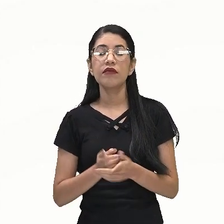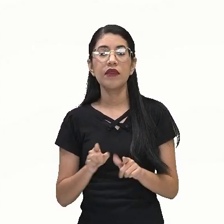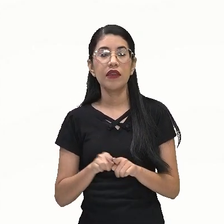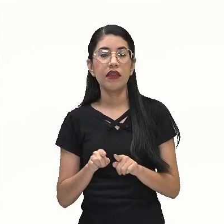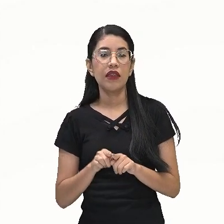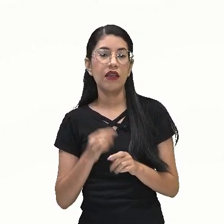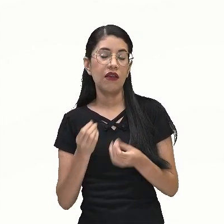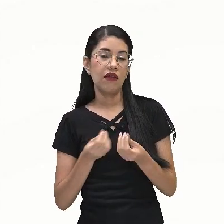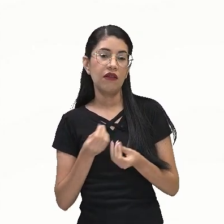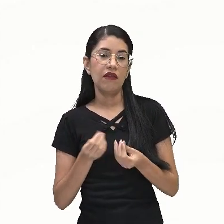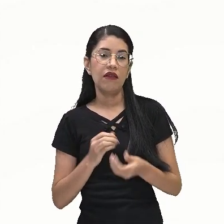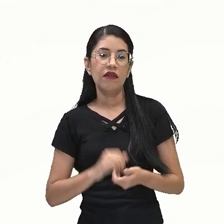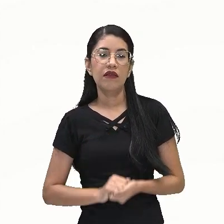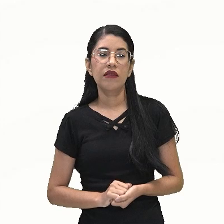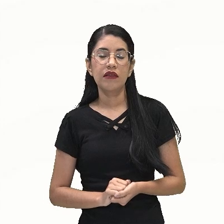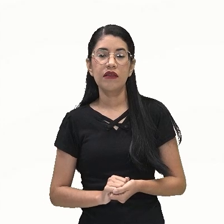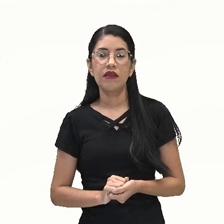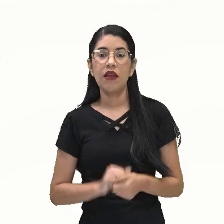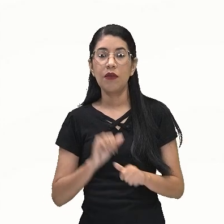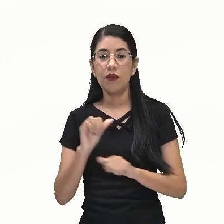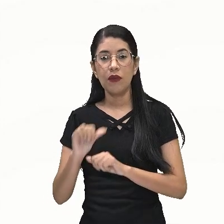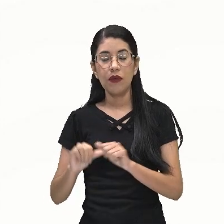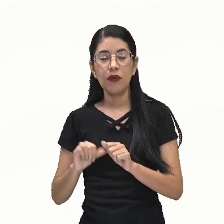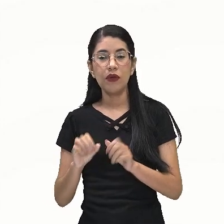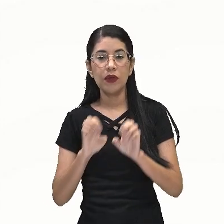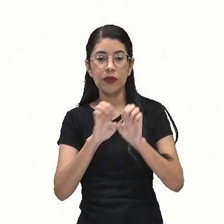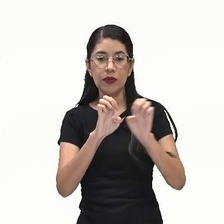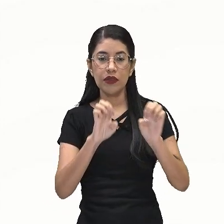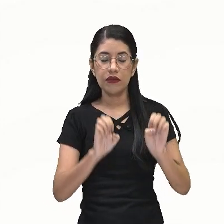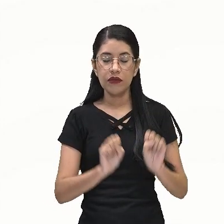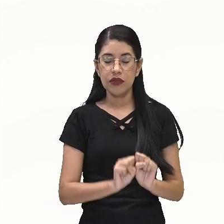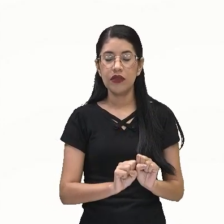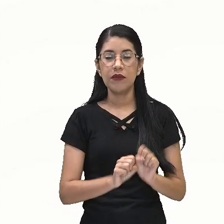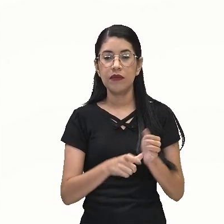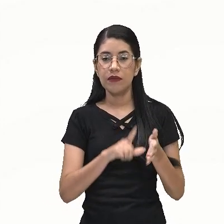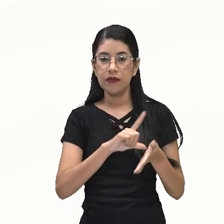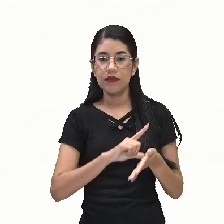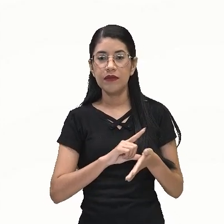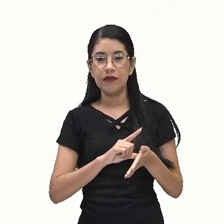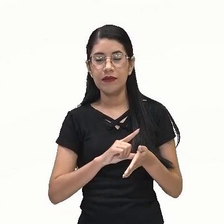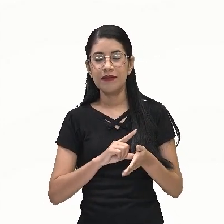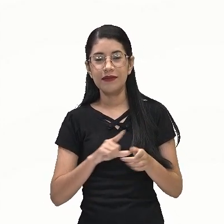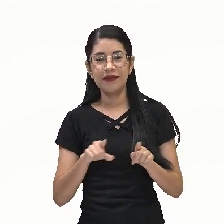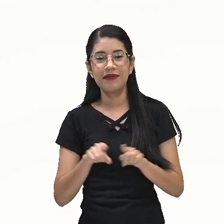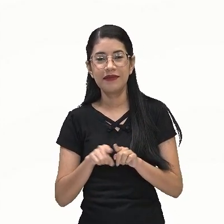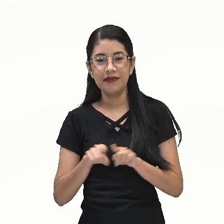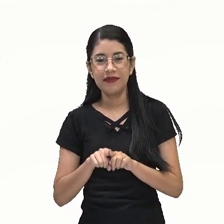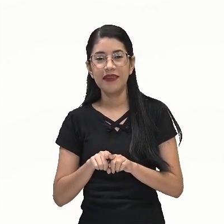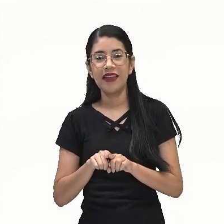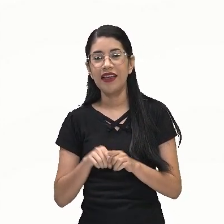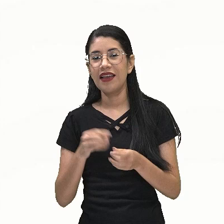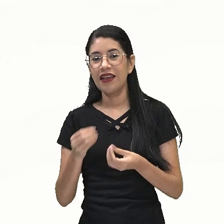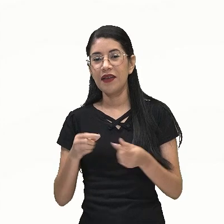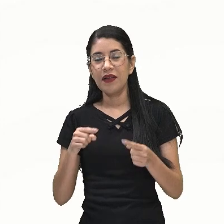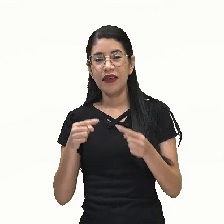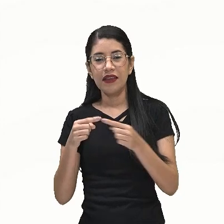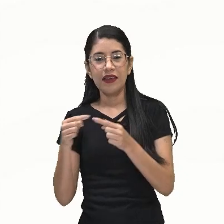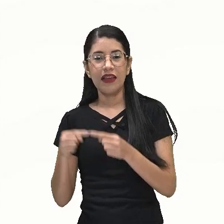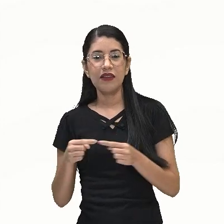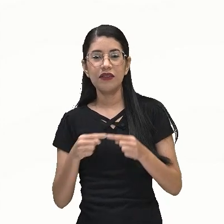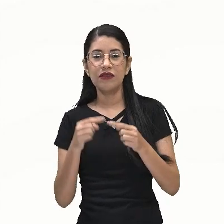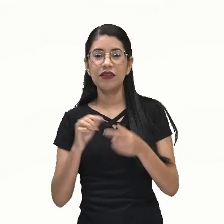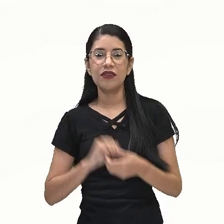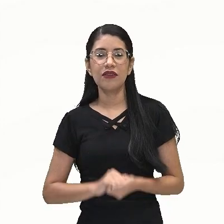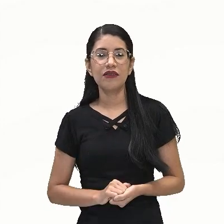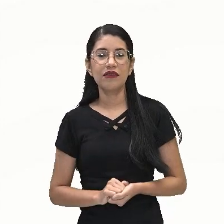linear, transformando o sistema inicial em um sistema escalonado equivalente, ou seja, possui a mesma